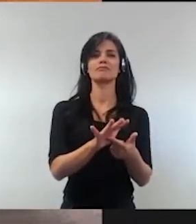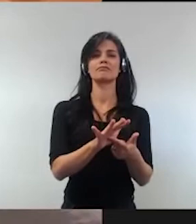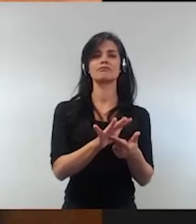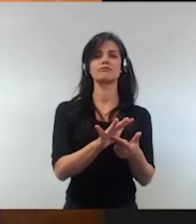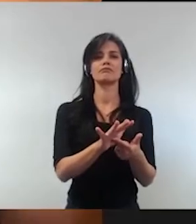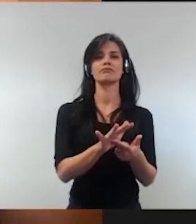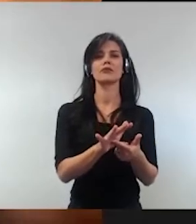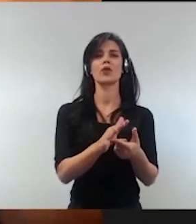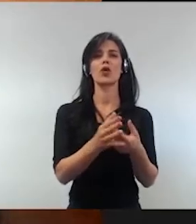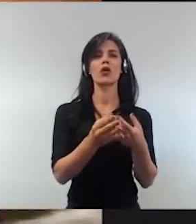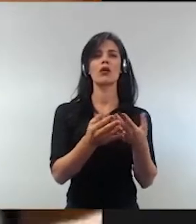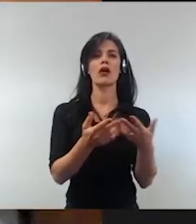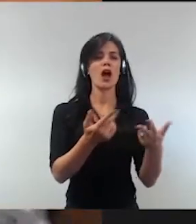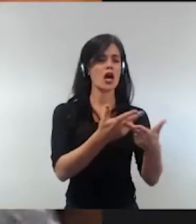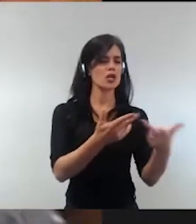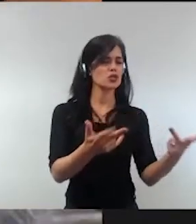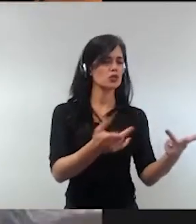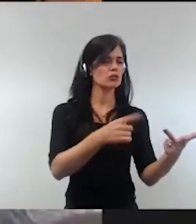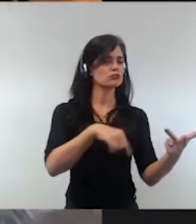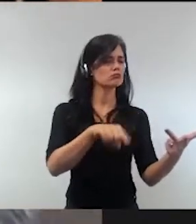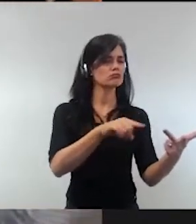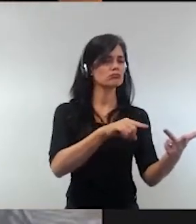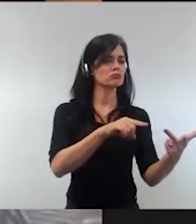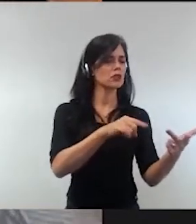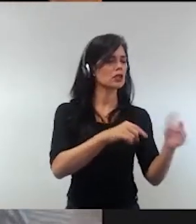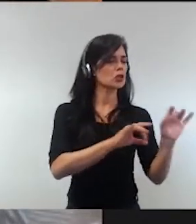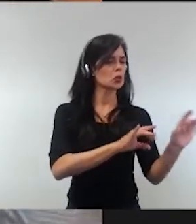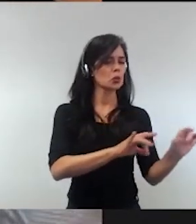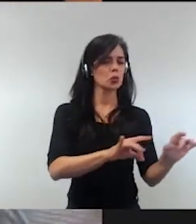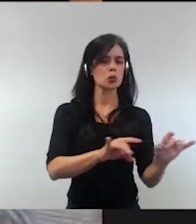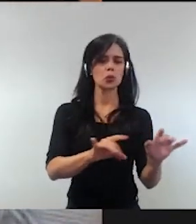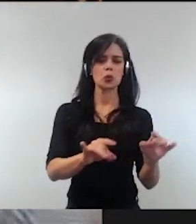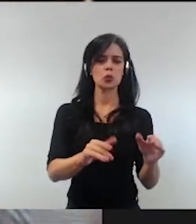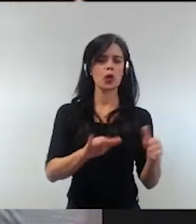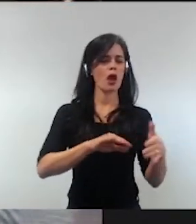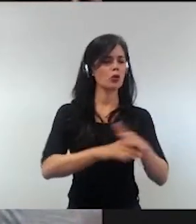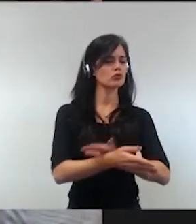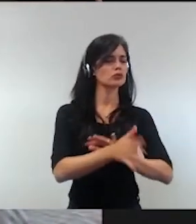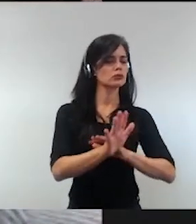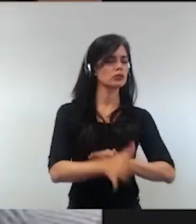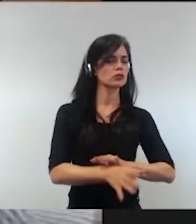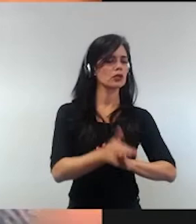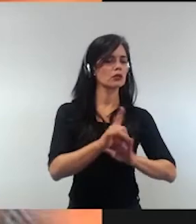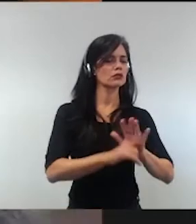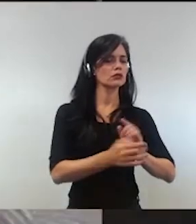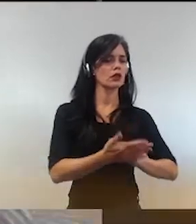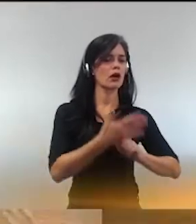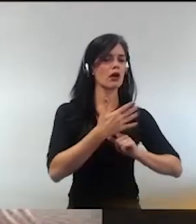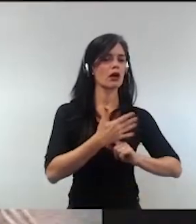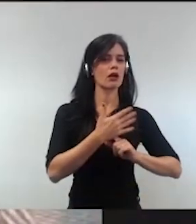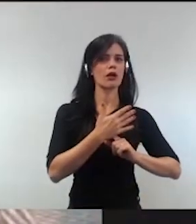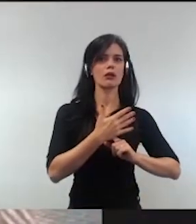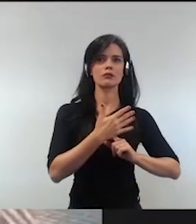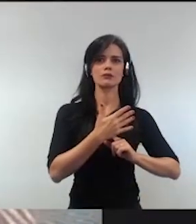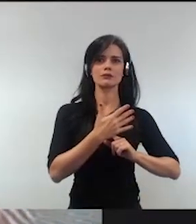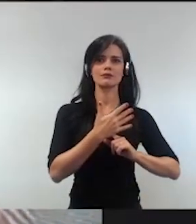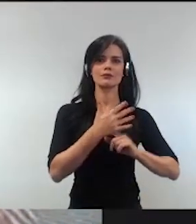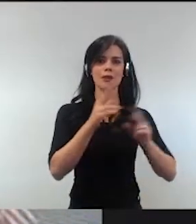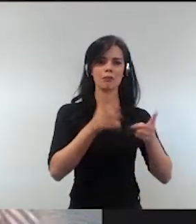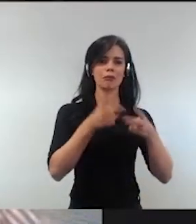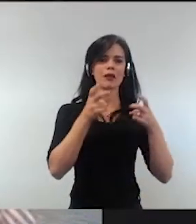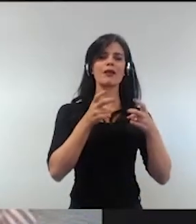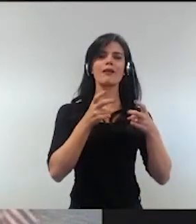como perceptível aquilo que nós usualmente não percebemos. Quem, há 10 anos atrás,